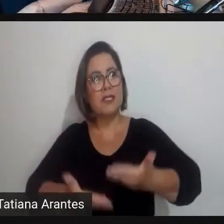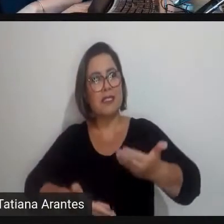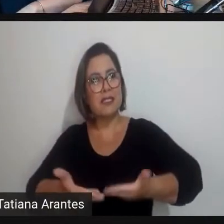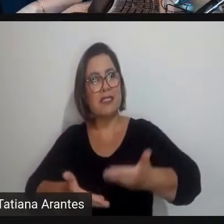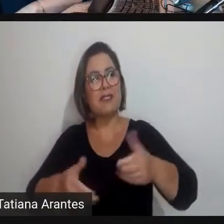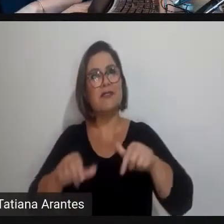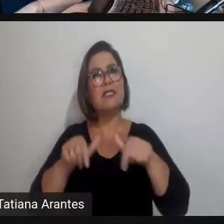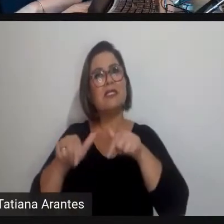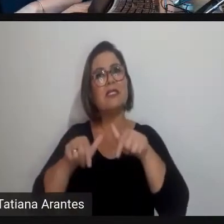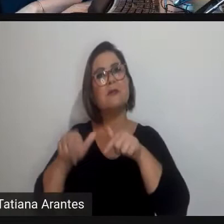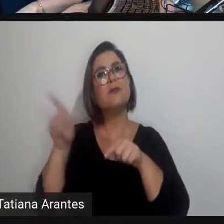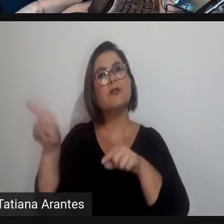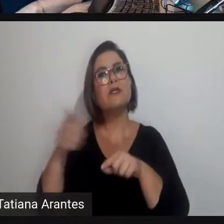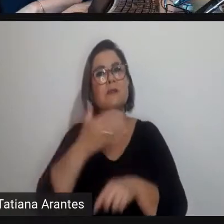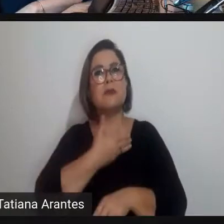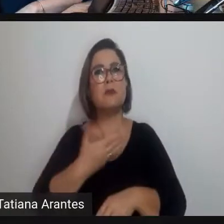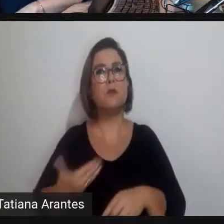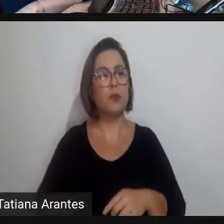vinham com essa